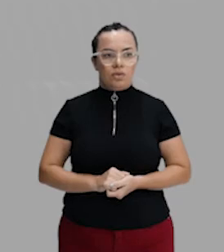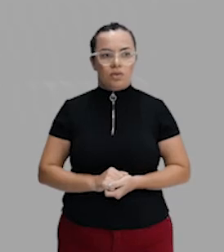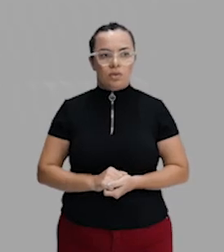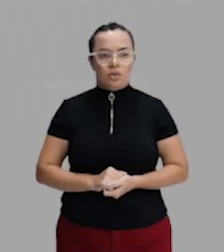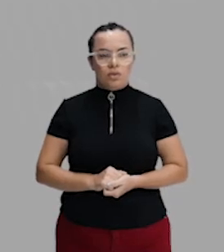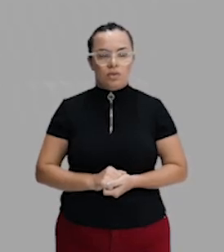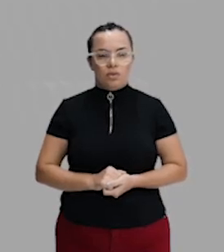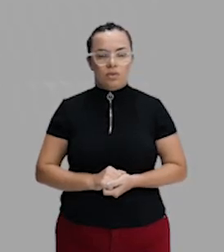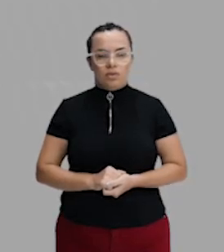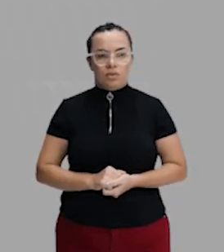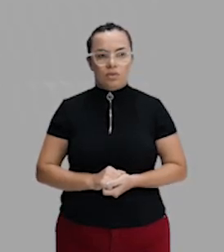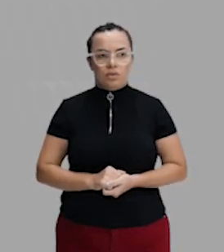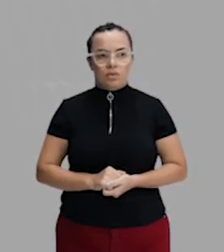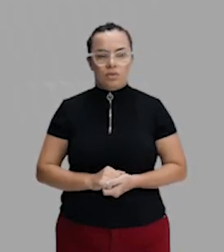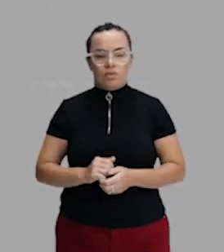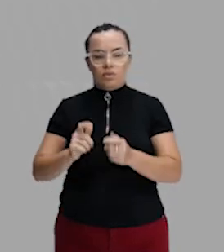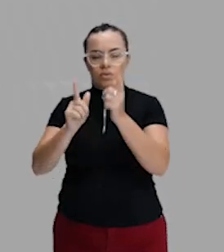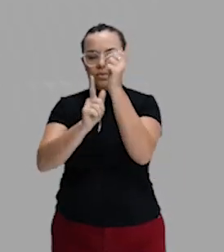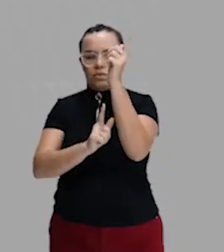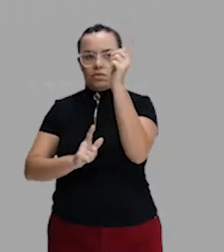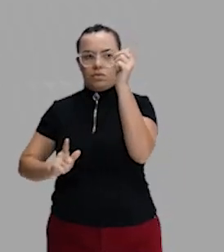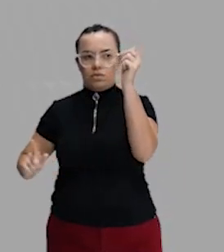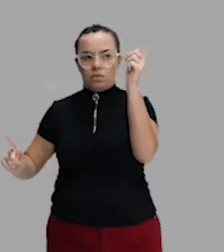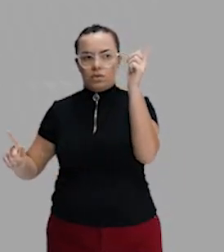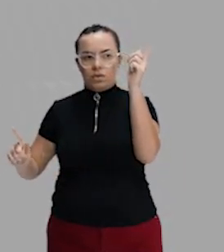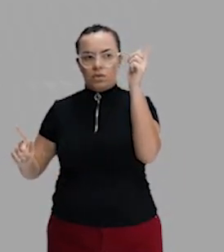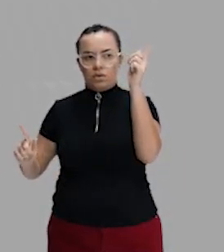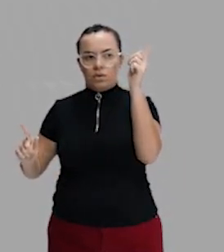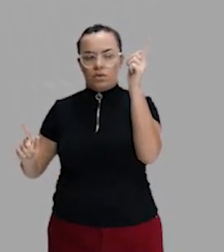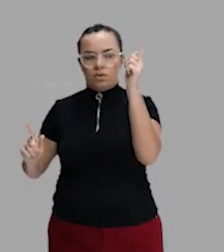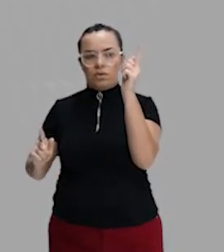vértice, tá bem? Que no ponto 1 e 0.